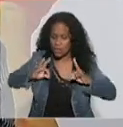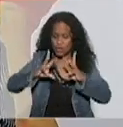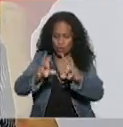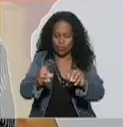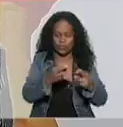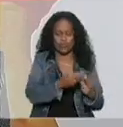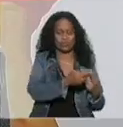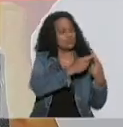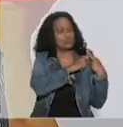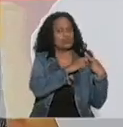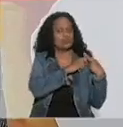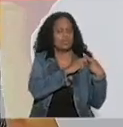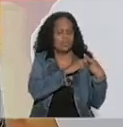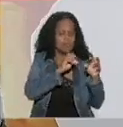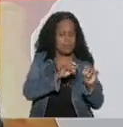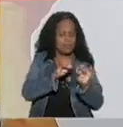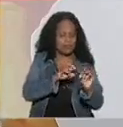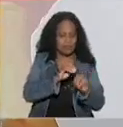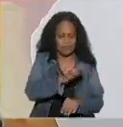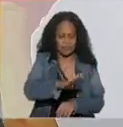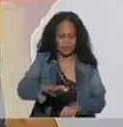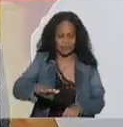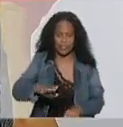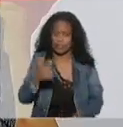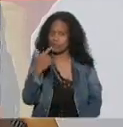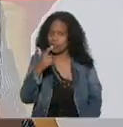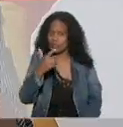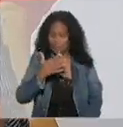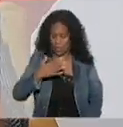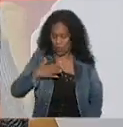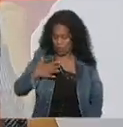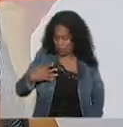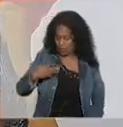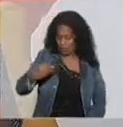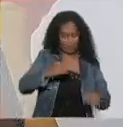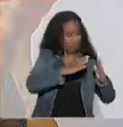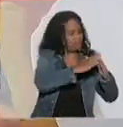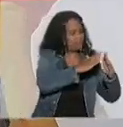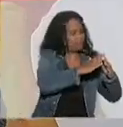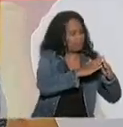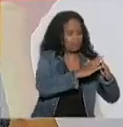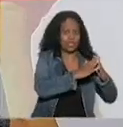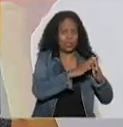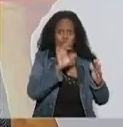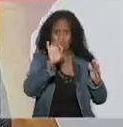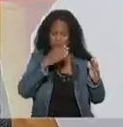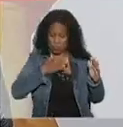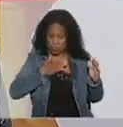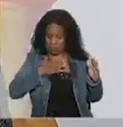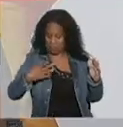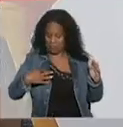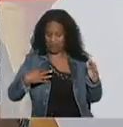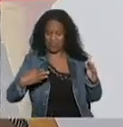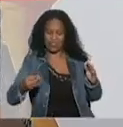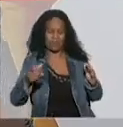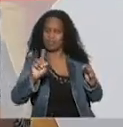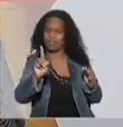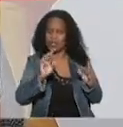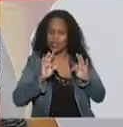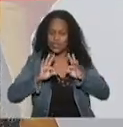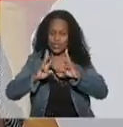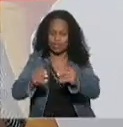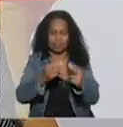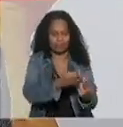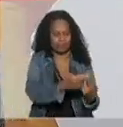criança. Não existe o filho do vizinho, fantástico. Não existe só o meu filho, todos são responsáveis pela educação de todos. E as crianças